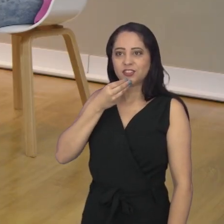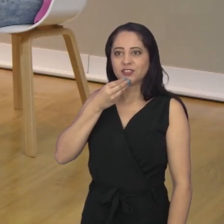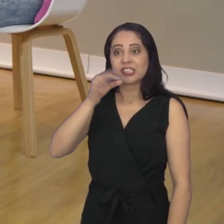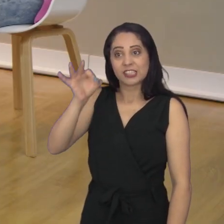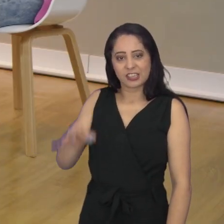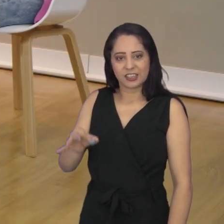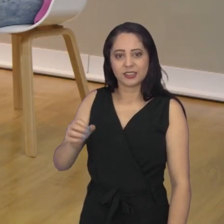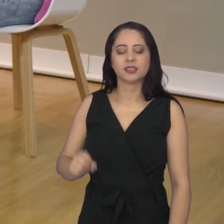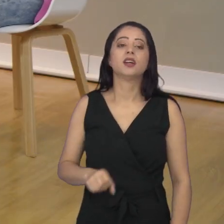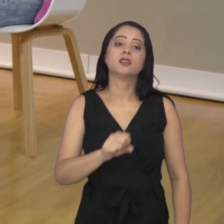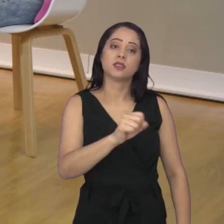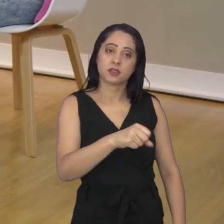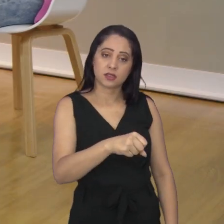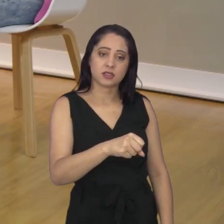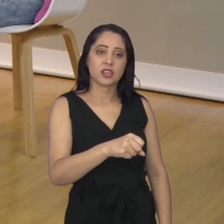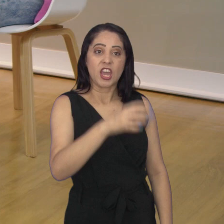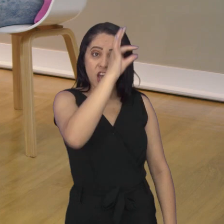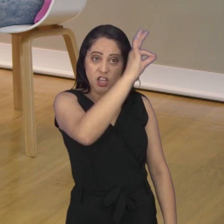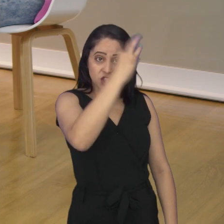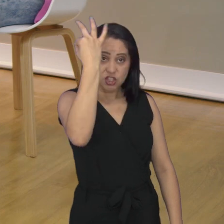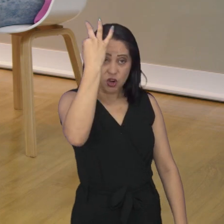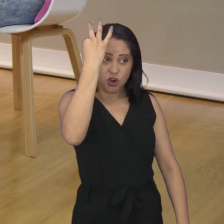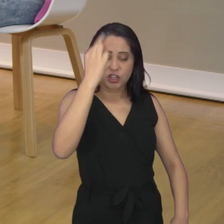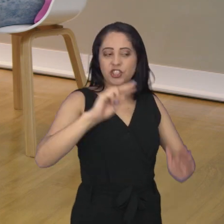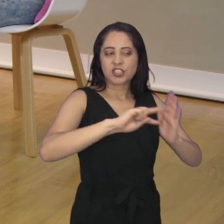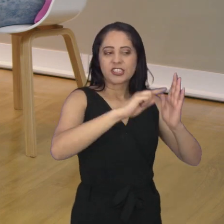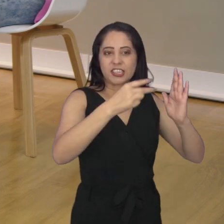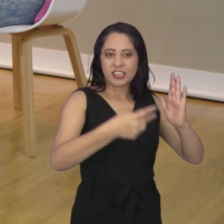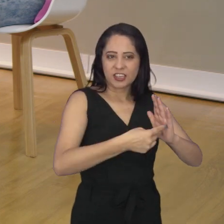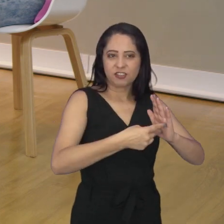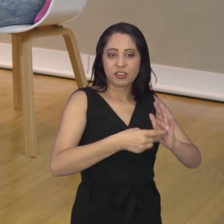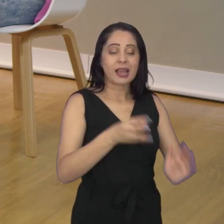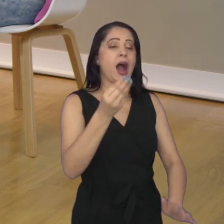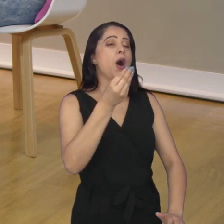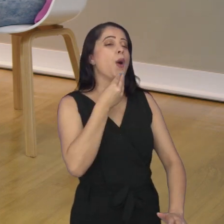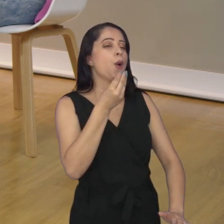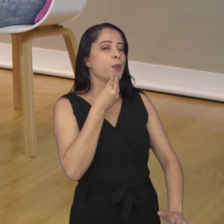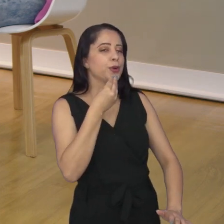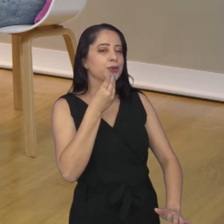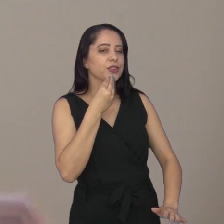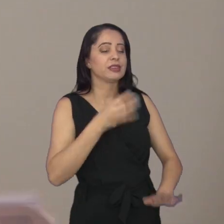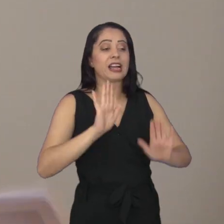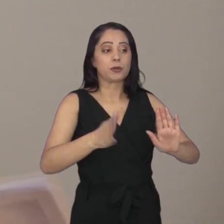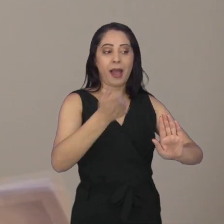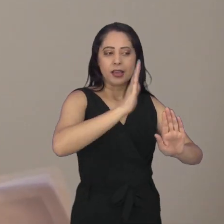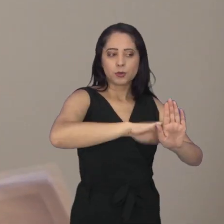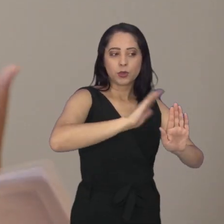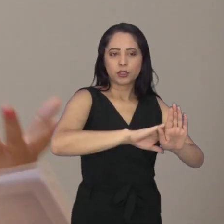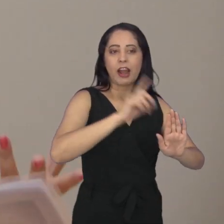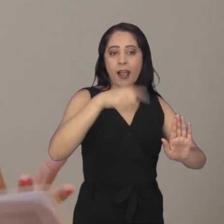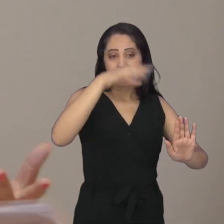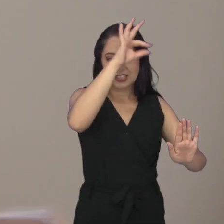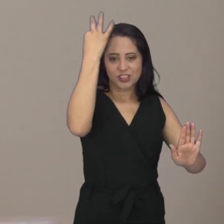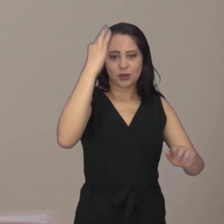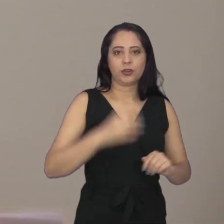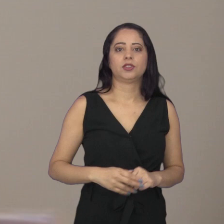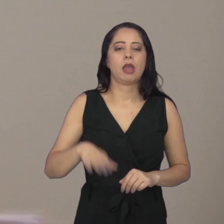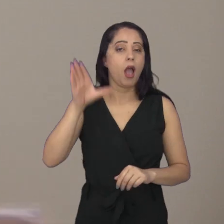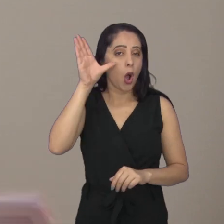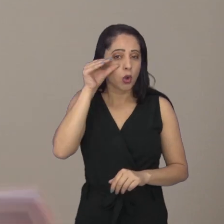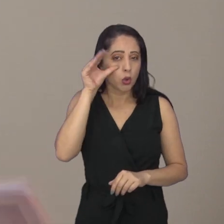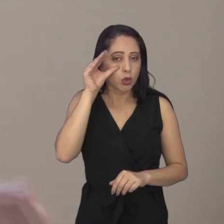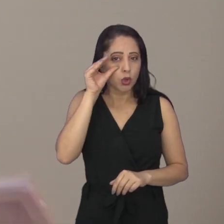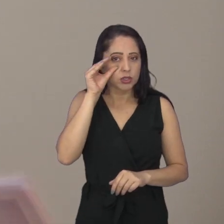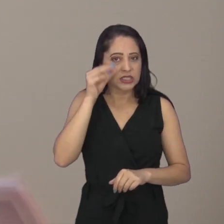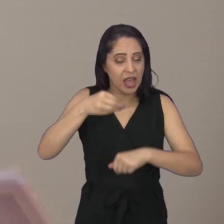Né? A sorte é a oportunidade disfarçada de sorte. Exatamente. Gente, que história bacana. E tem muitas outras curiosidades e,